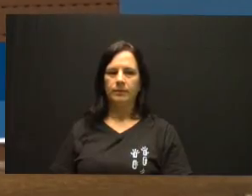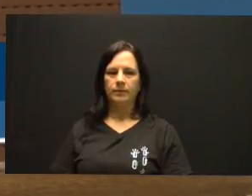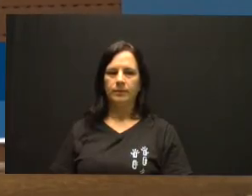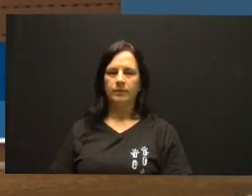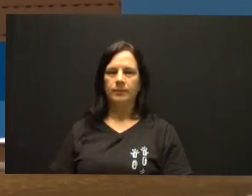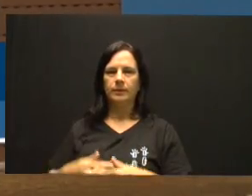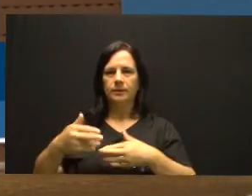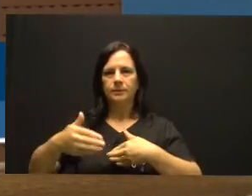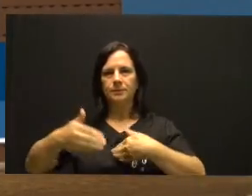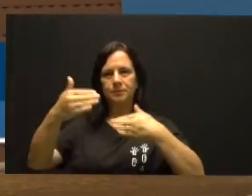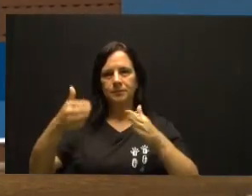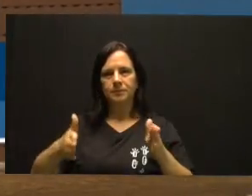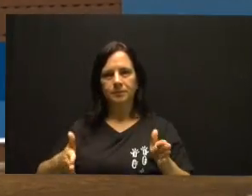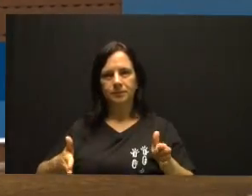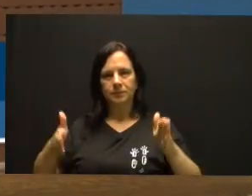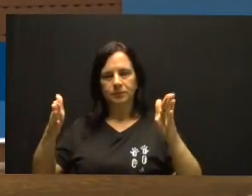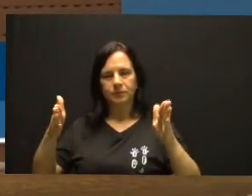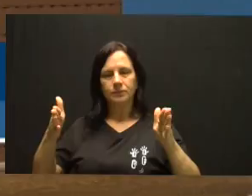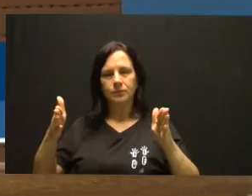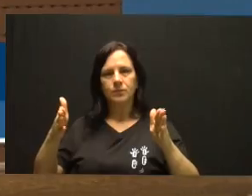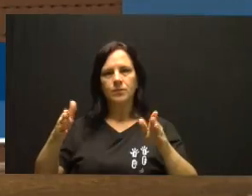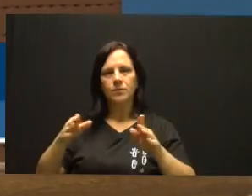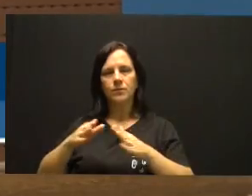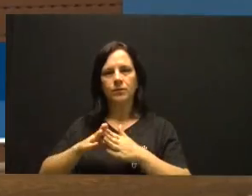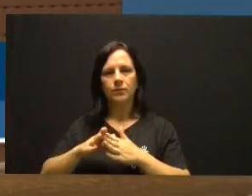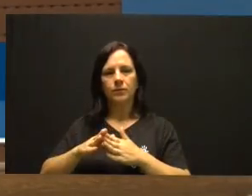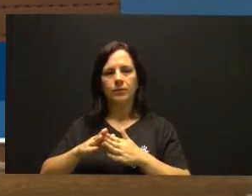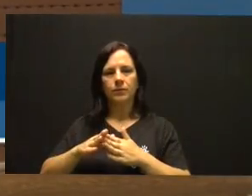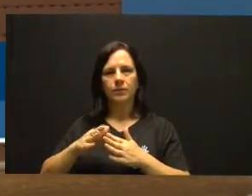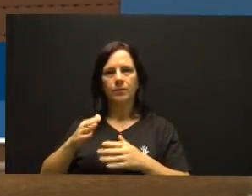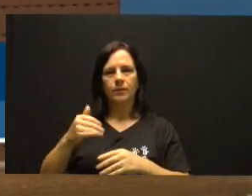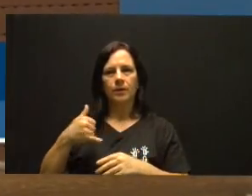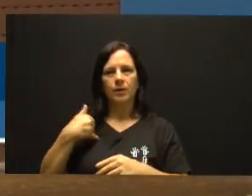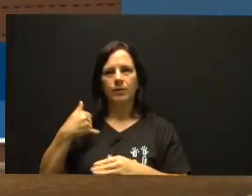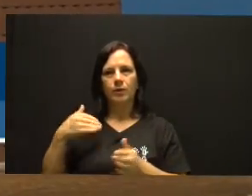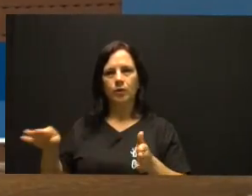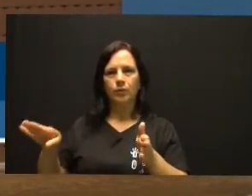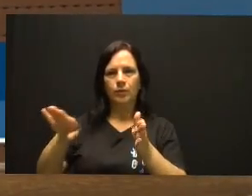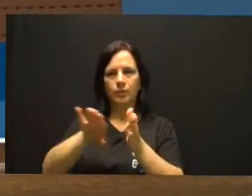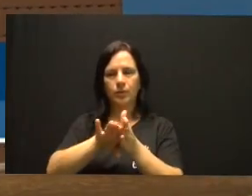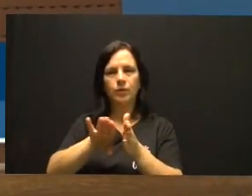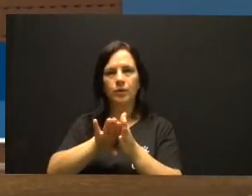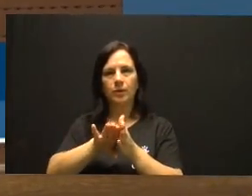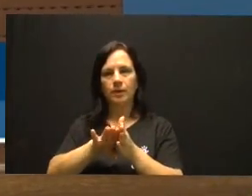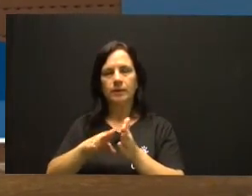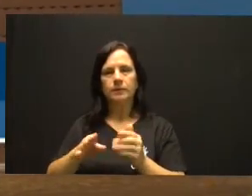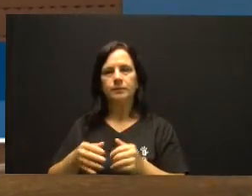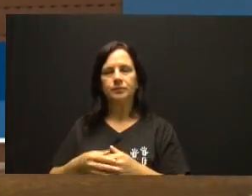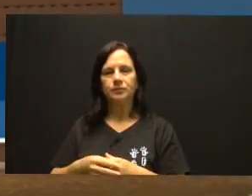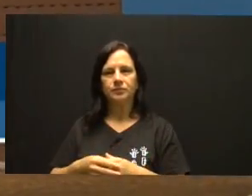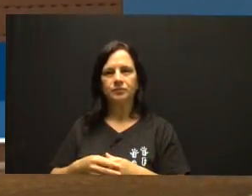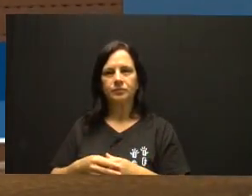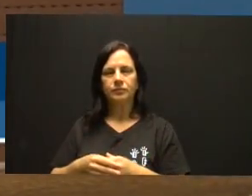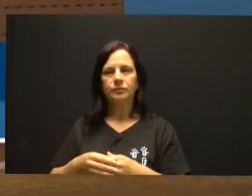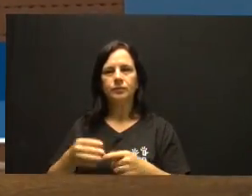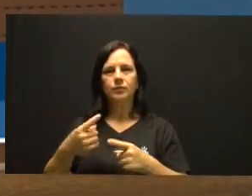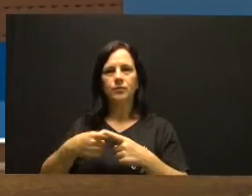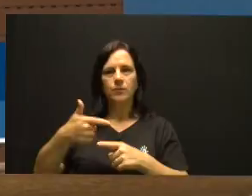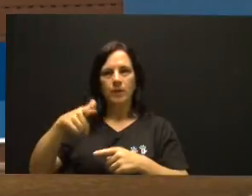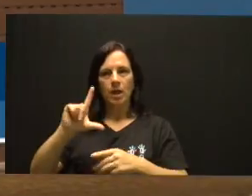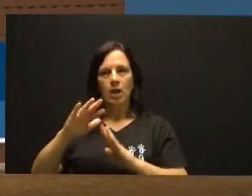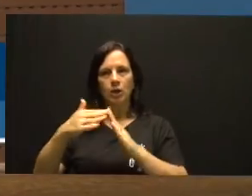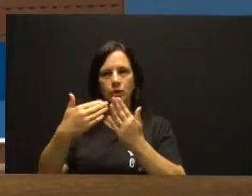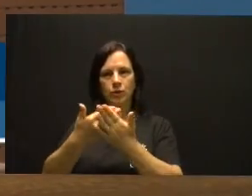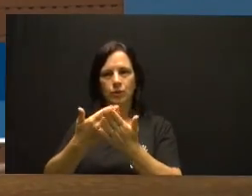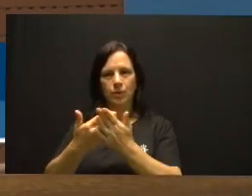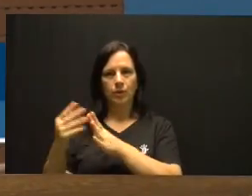A estrutura do prédio está defasada para a faixa etária frequentada da escola atualmente, pois antes a unidade